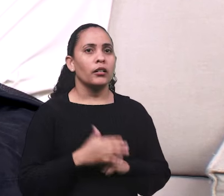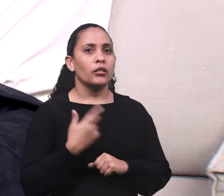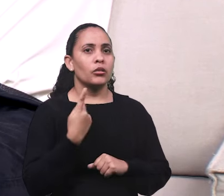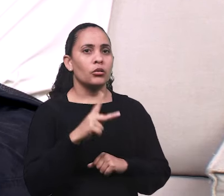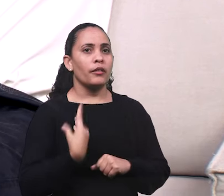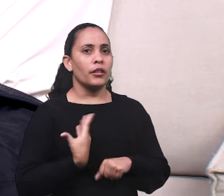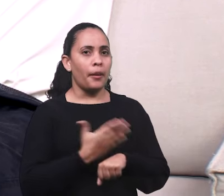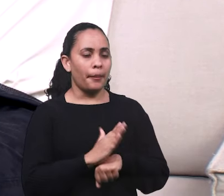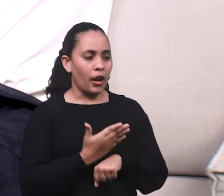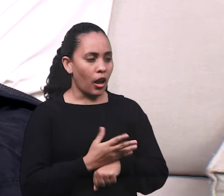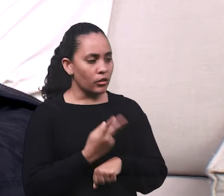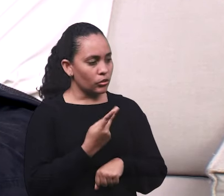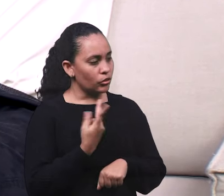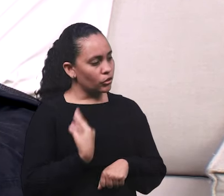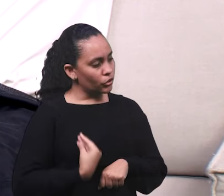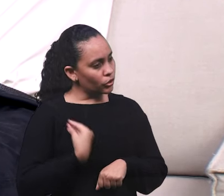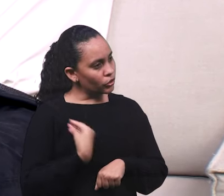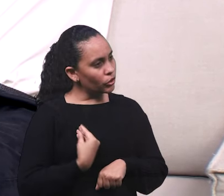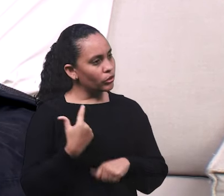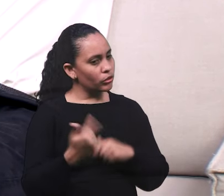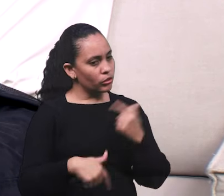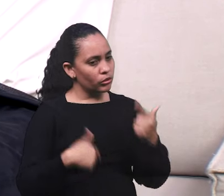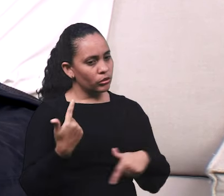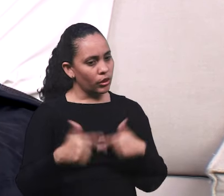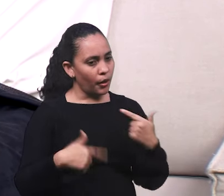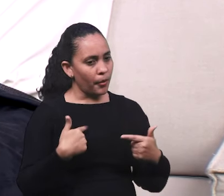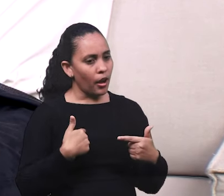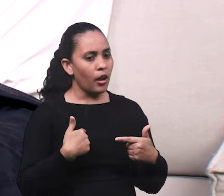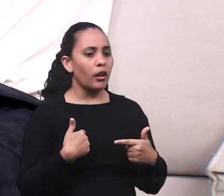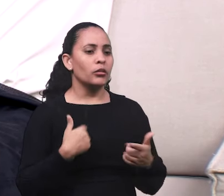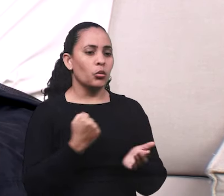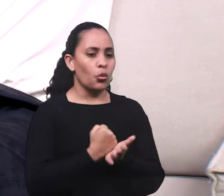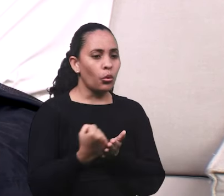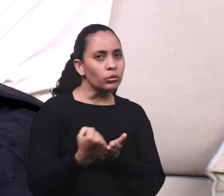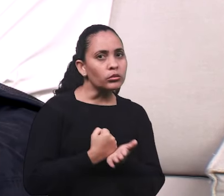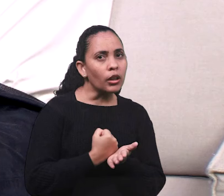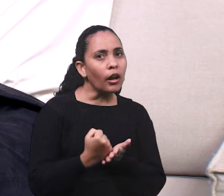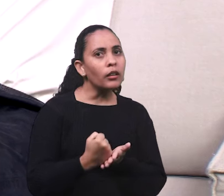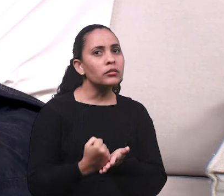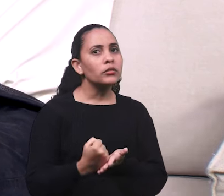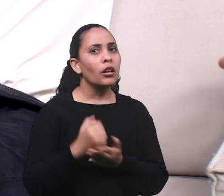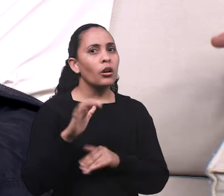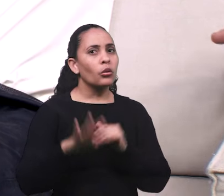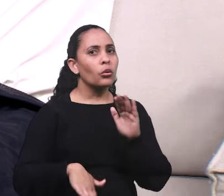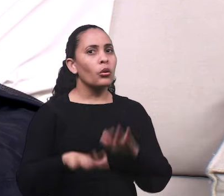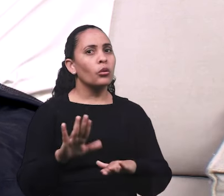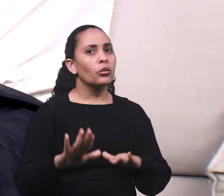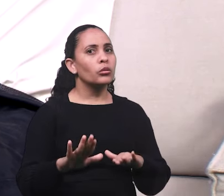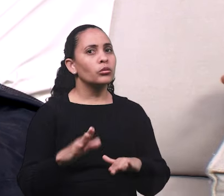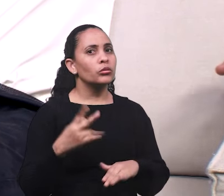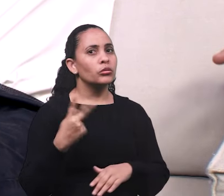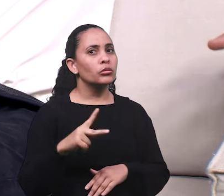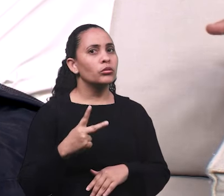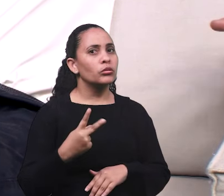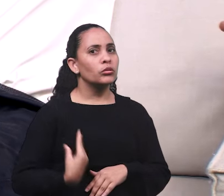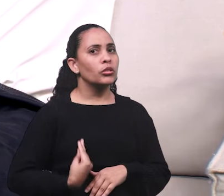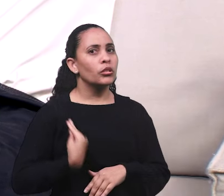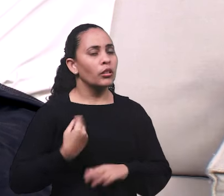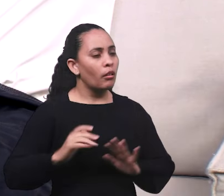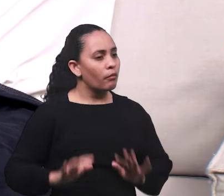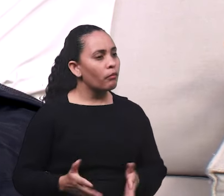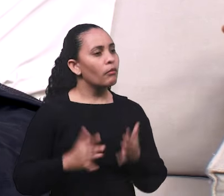ali no dia a dia do seu trabalho? Algum deal que você fechou? Alguma situação ali bem no dia a dia mesmo que